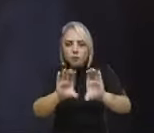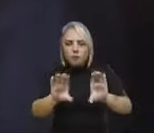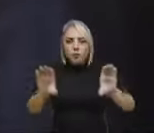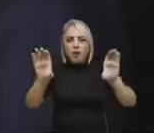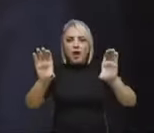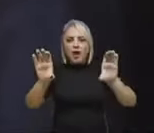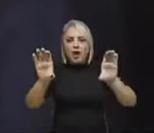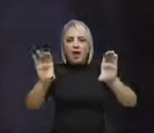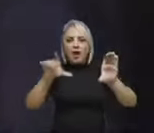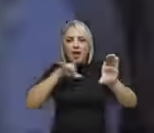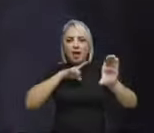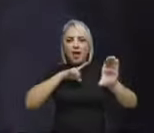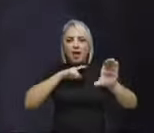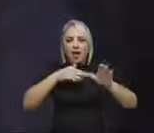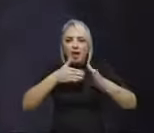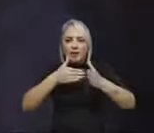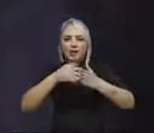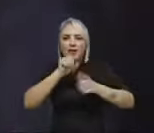de interrogações,